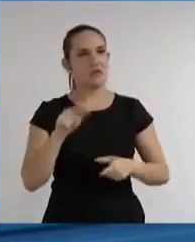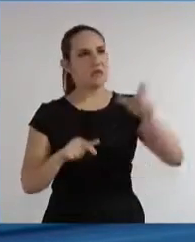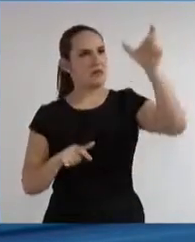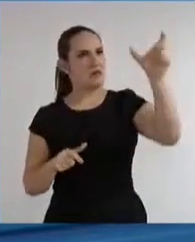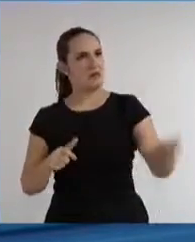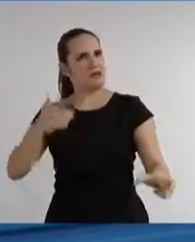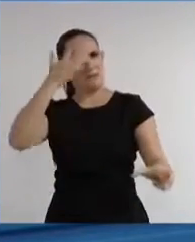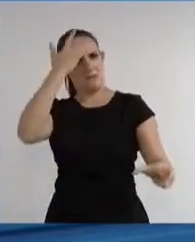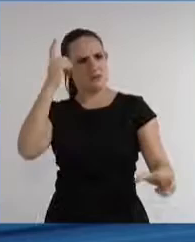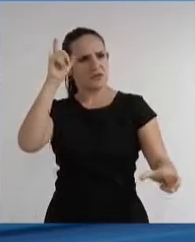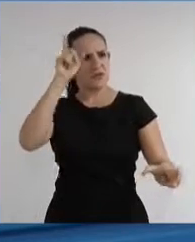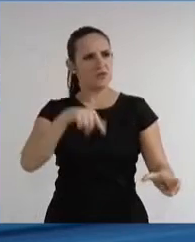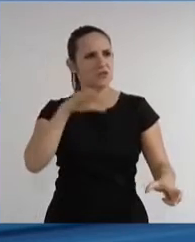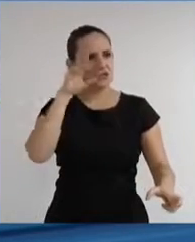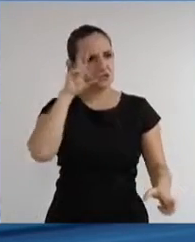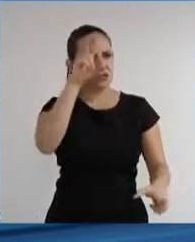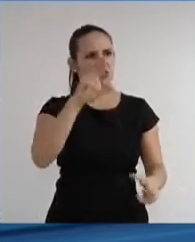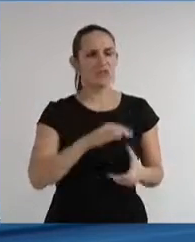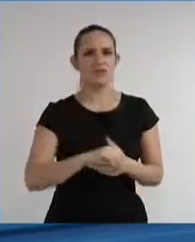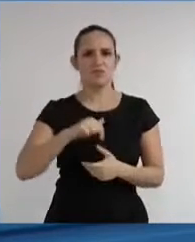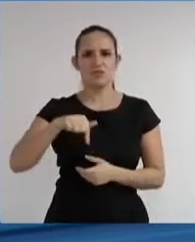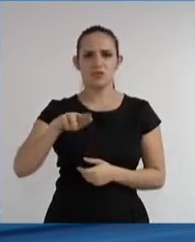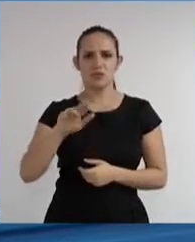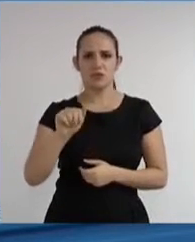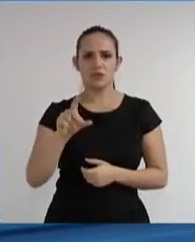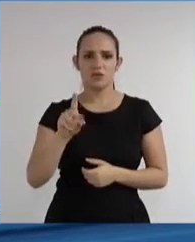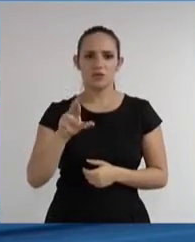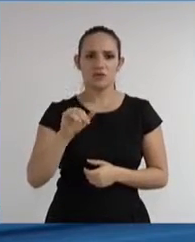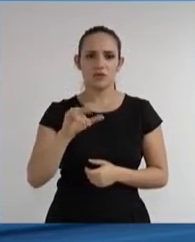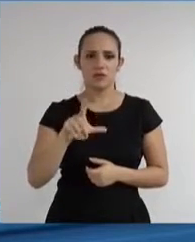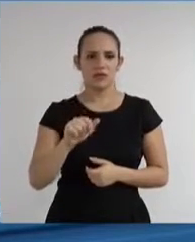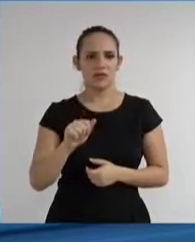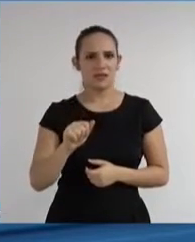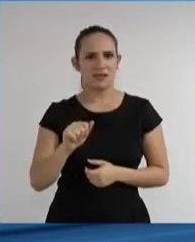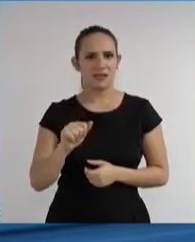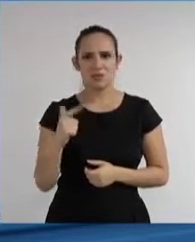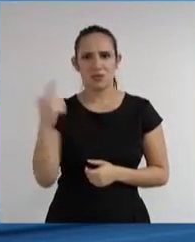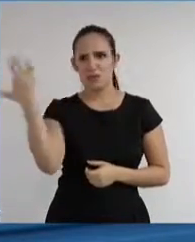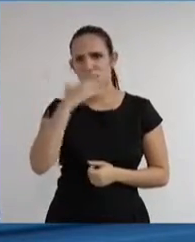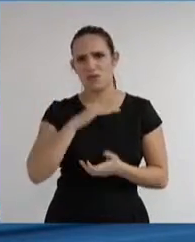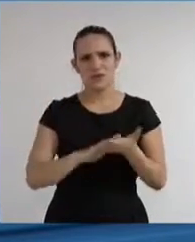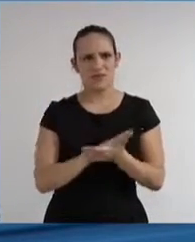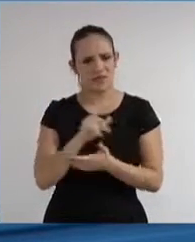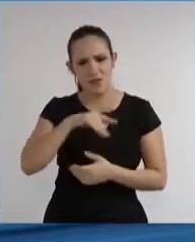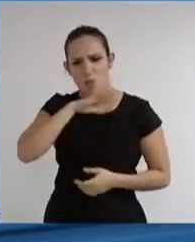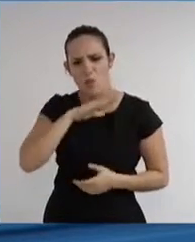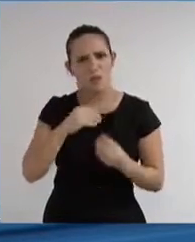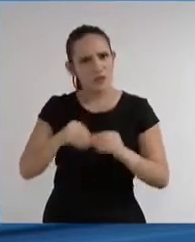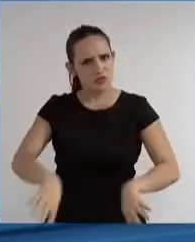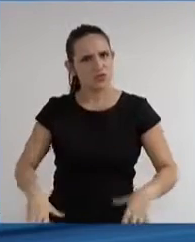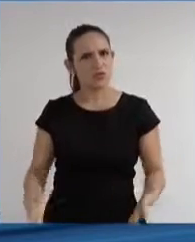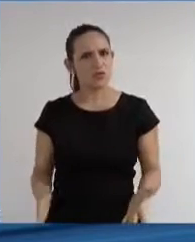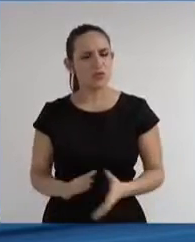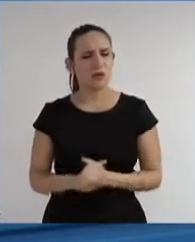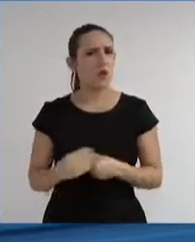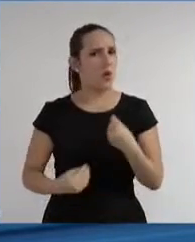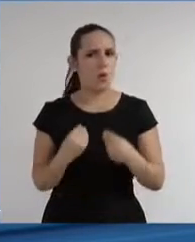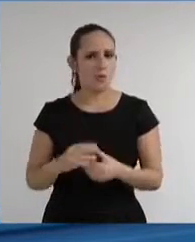é chefe de quadrilha e não apresenta uma prova, isso é ruim para todo mundo, não é para aquele que está sendo